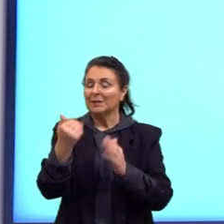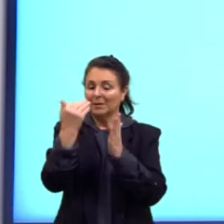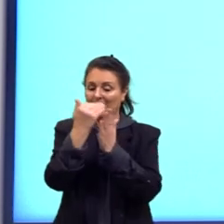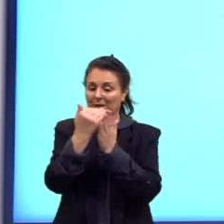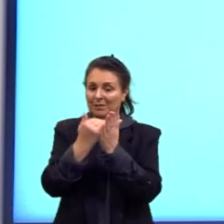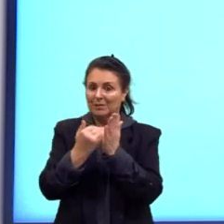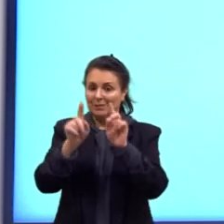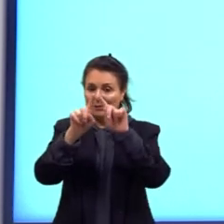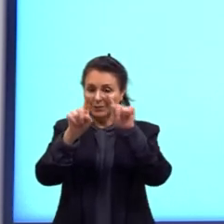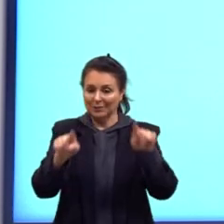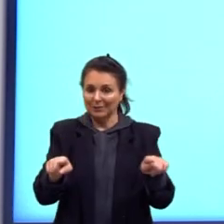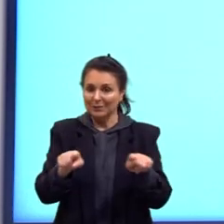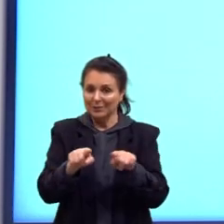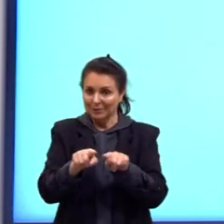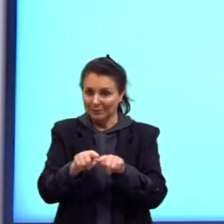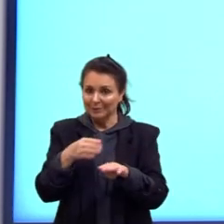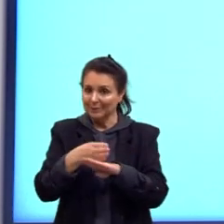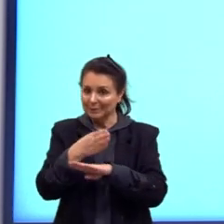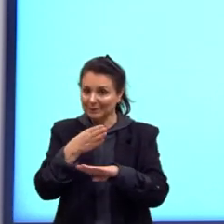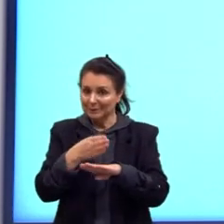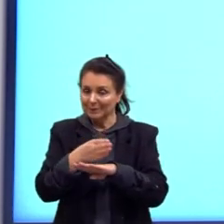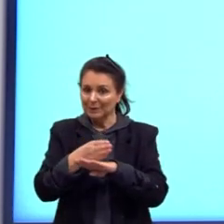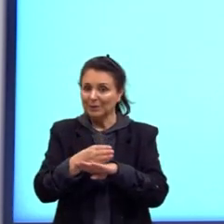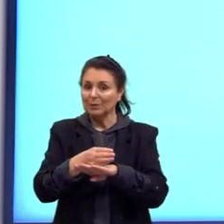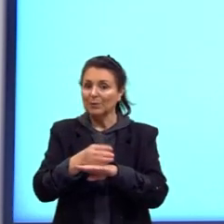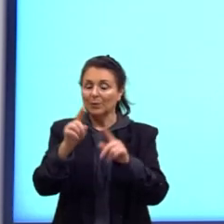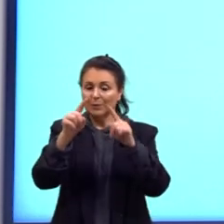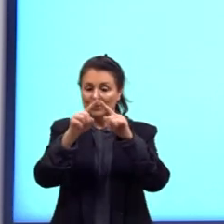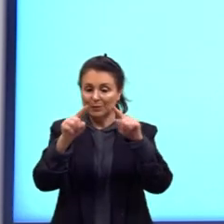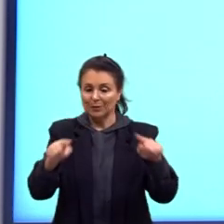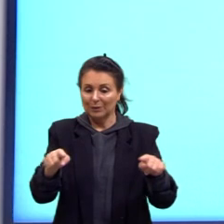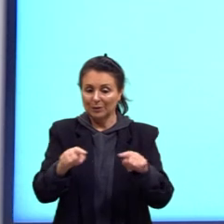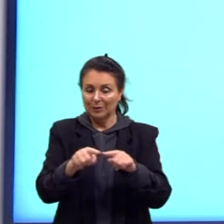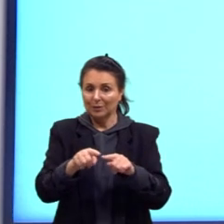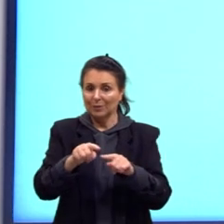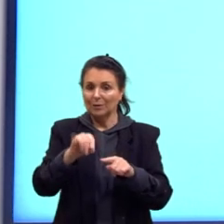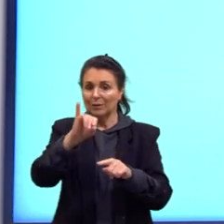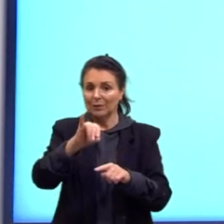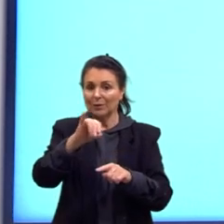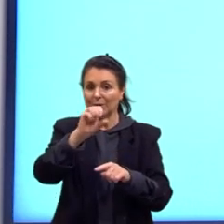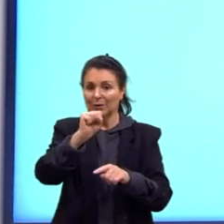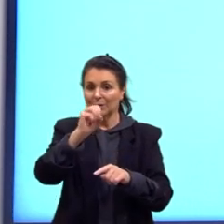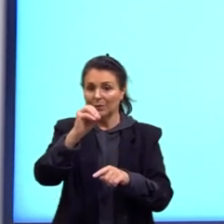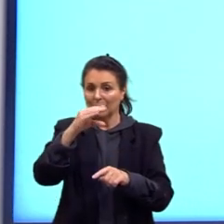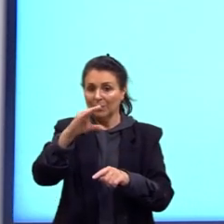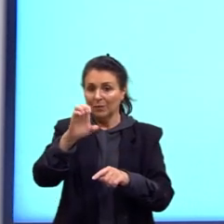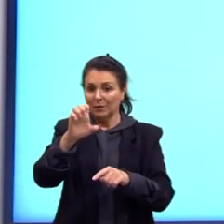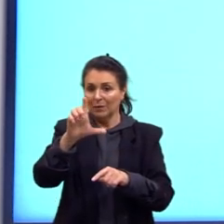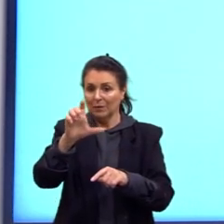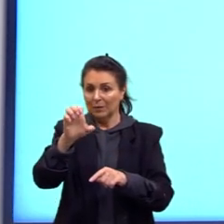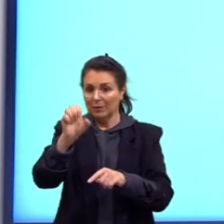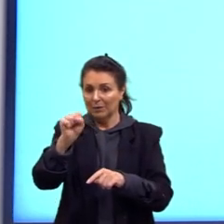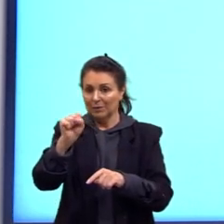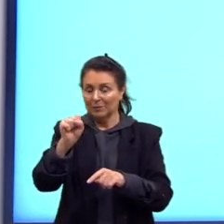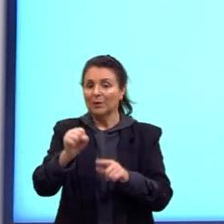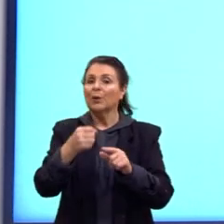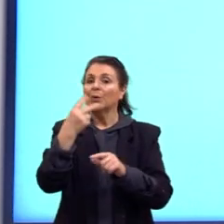de triângulos lá no triângulo isósceles se dois lados possuem mesma medida então dois ângulos